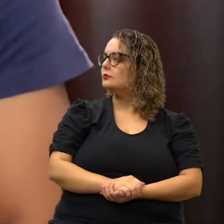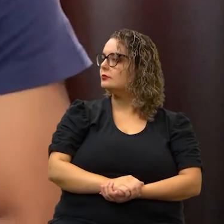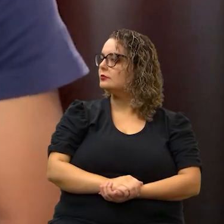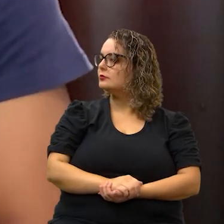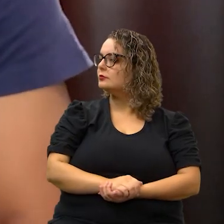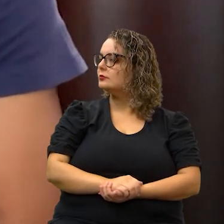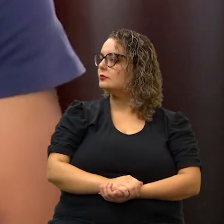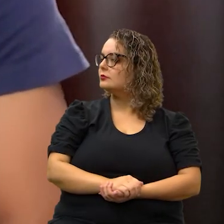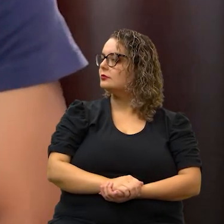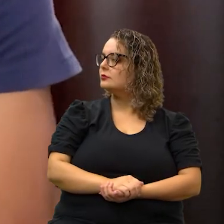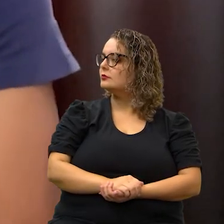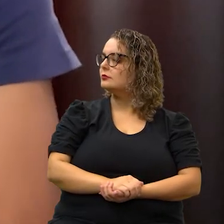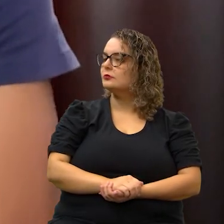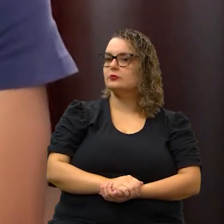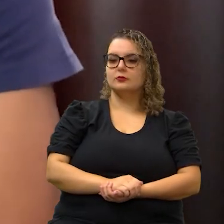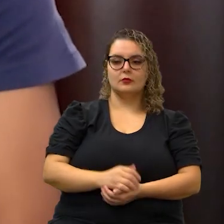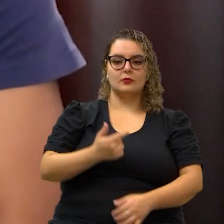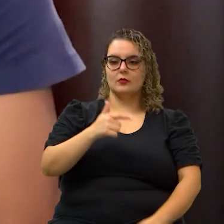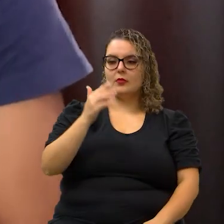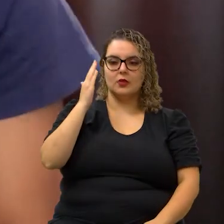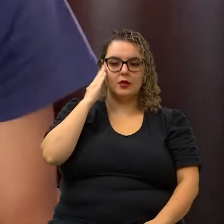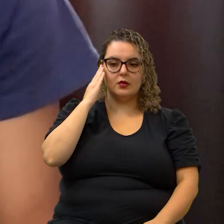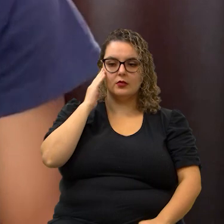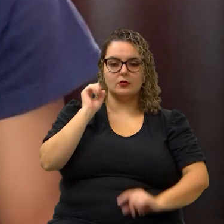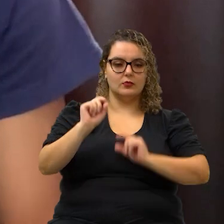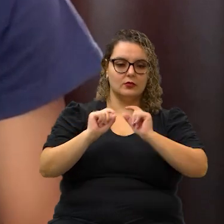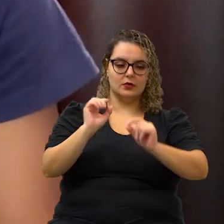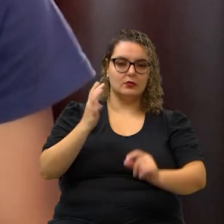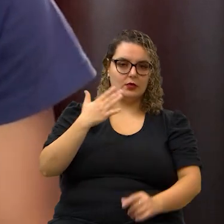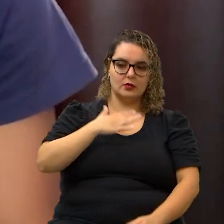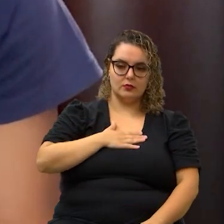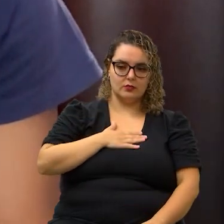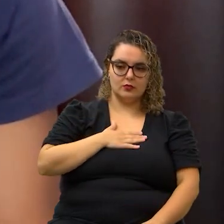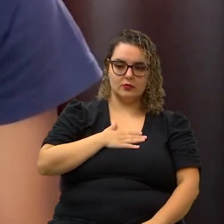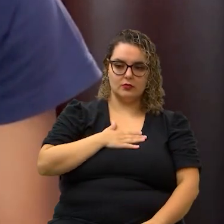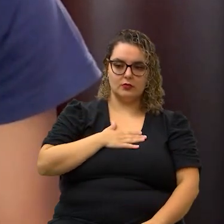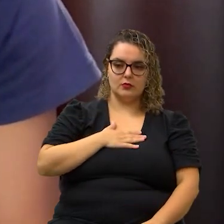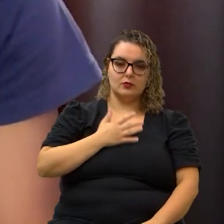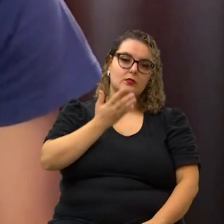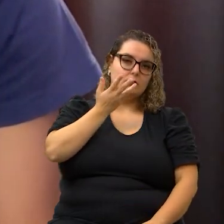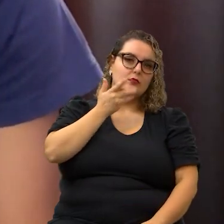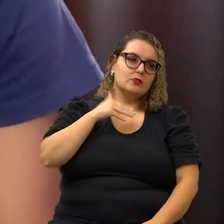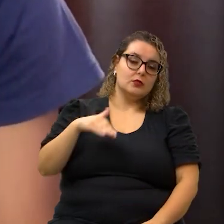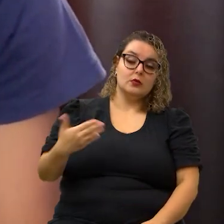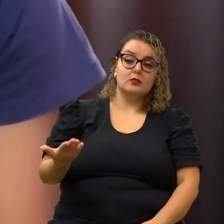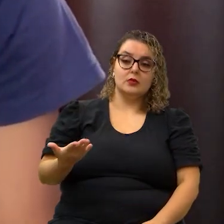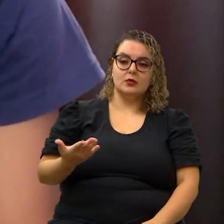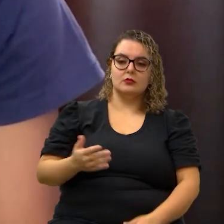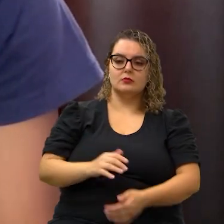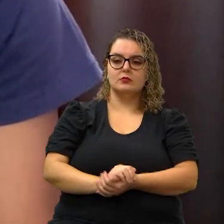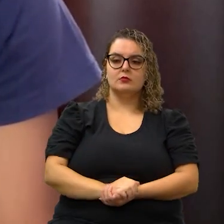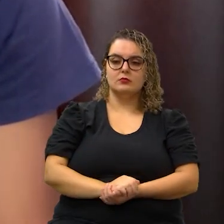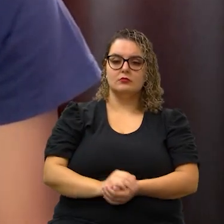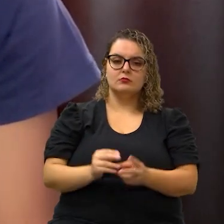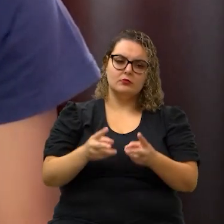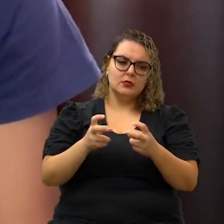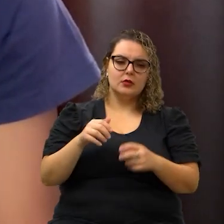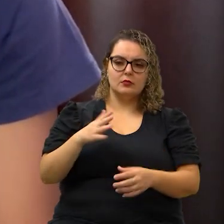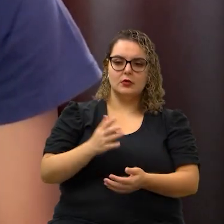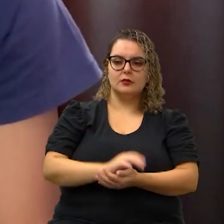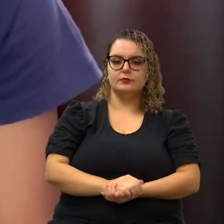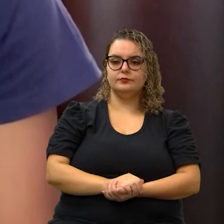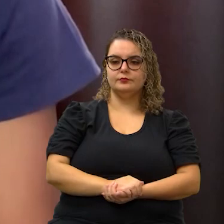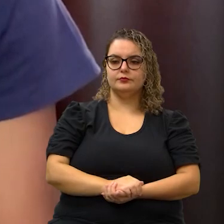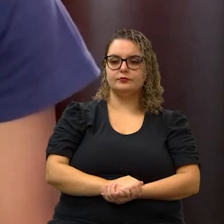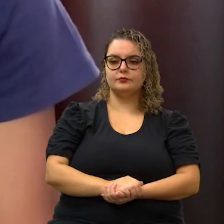Não tinha entendimento do que está acontecendo comigo, né? Eu acho que por ser uma criança ainda, percebia mais pelo, vamos colocar assim, o sofrimento do meu pai e da minha